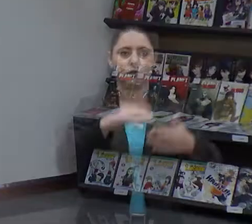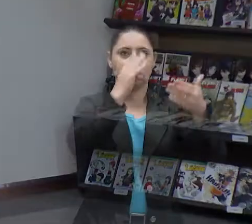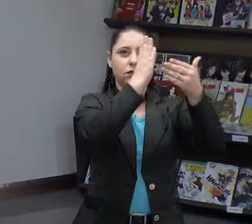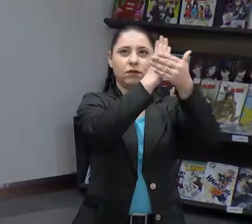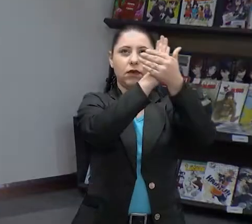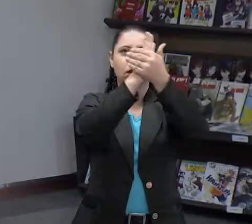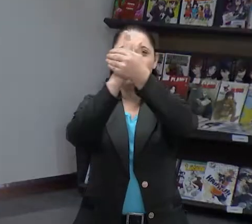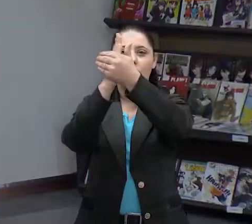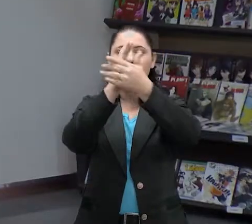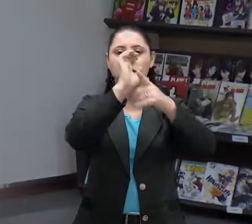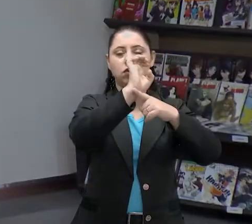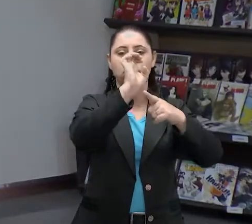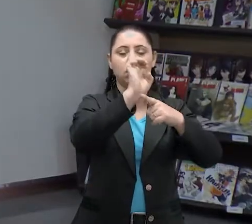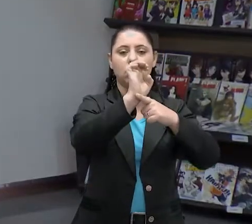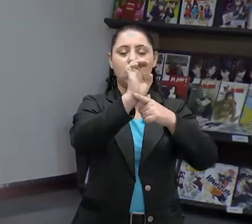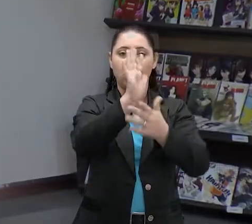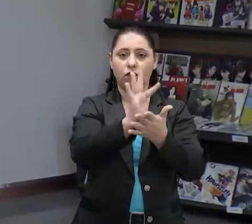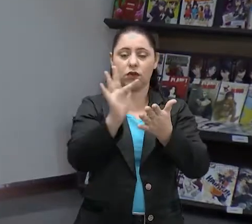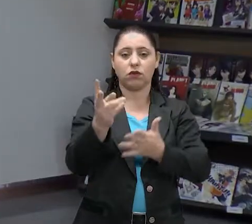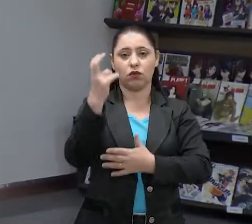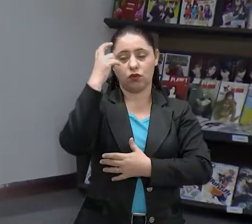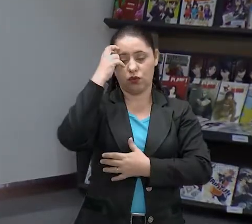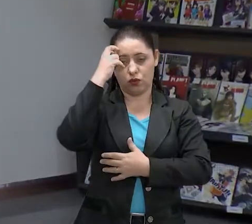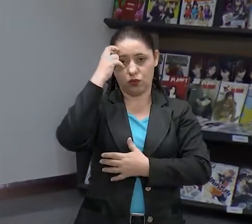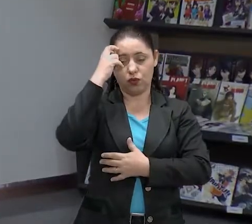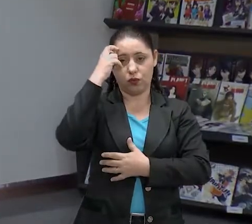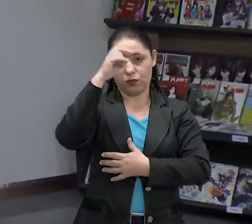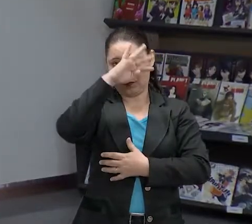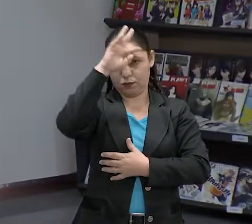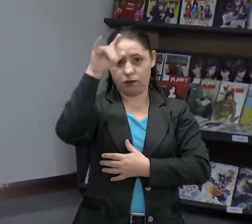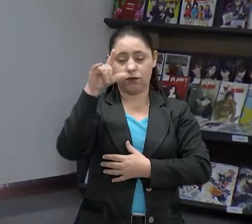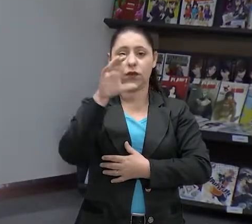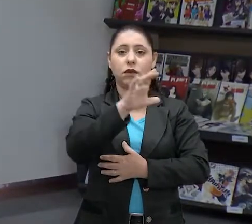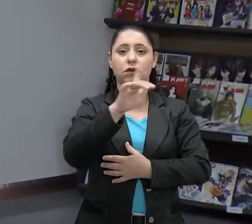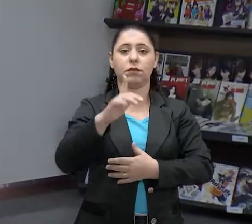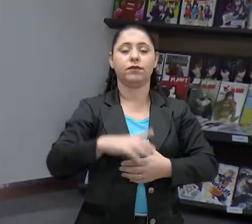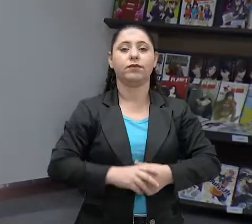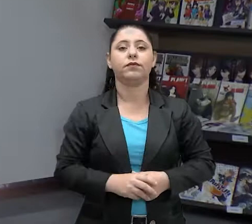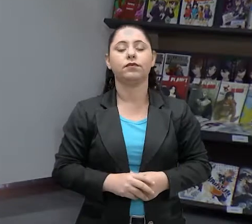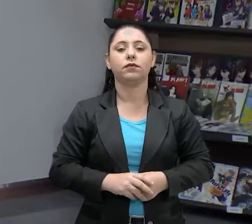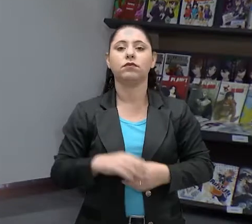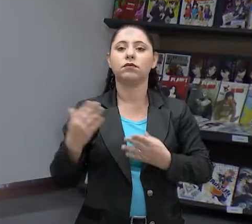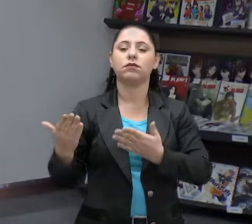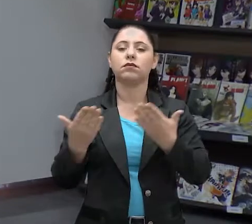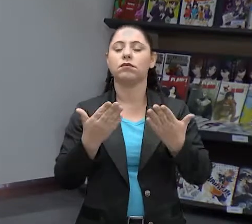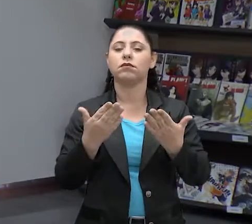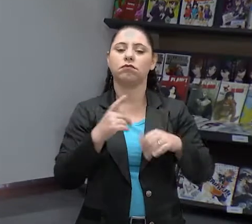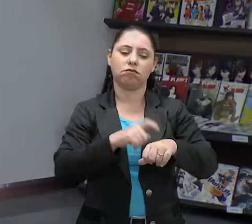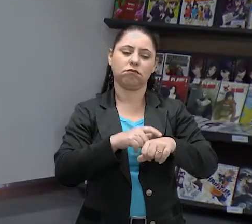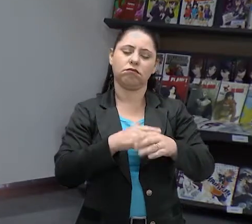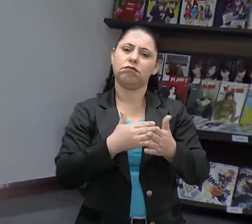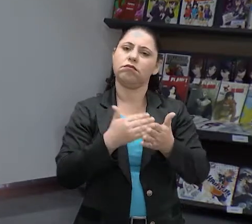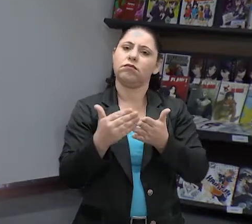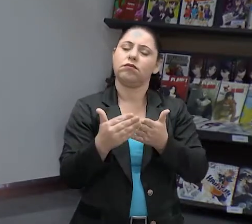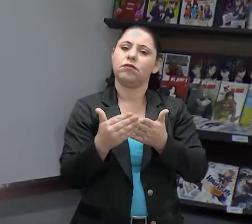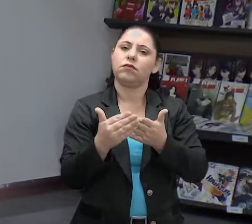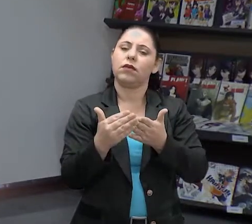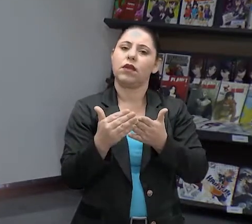A Biblioteca Estadual Isaías Paim, que fica no prédio da Fundação de Cultura de Mato Grosso do Sul, em Campo Grande,